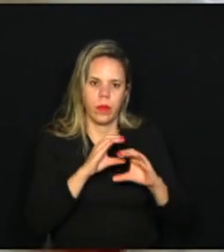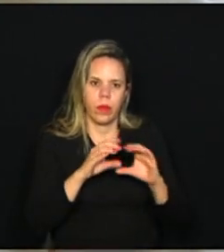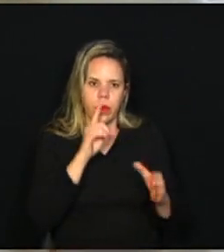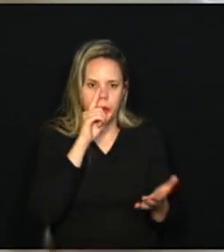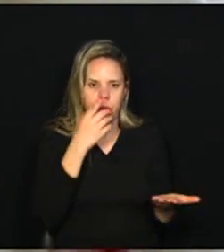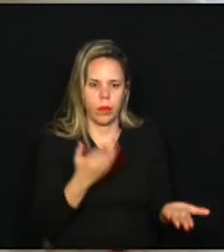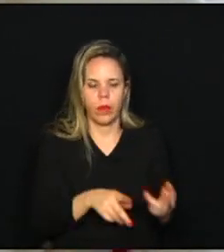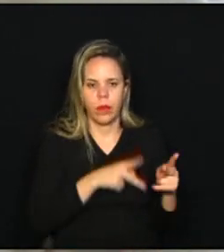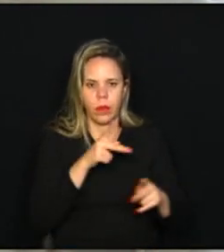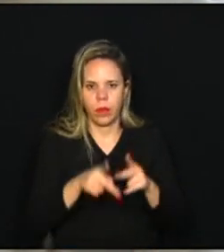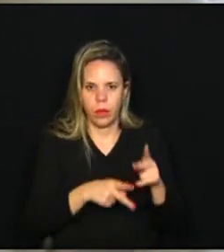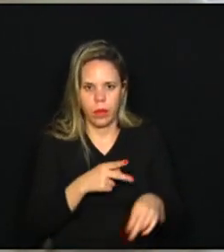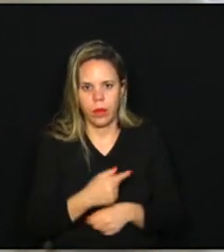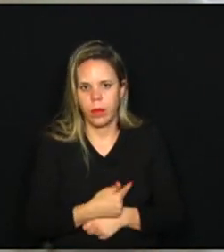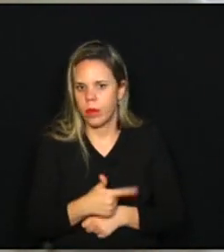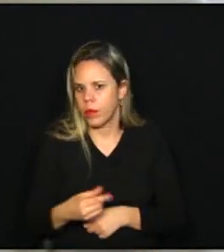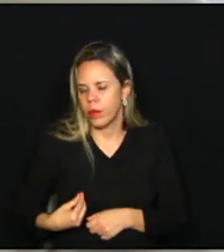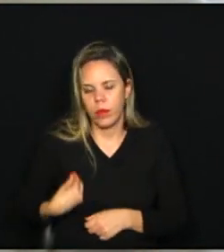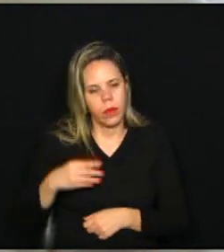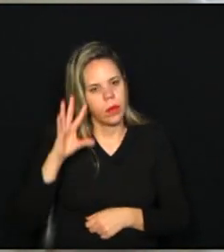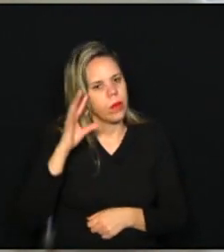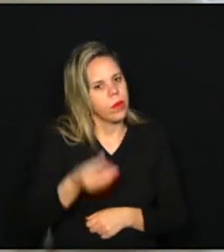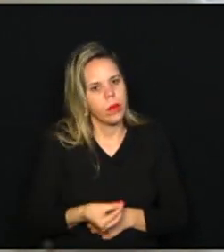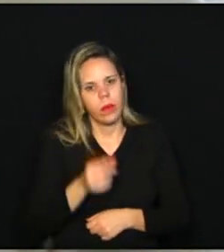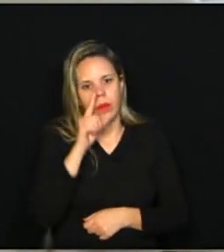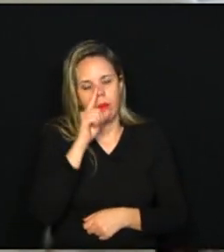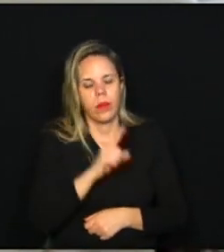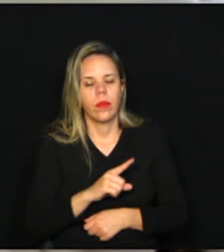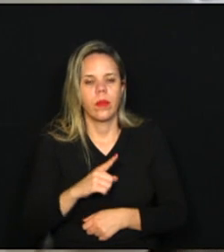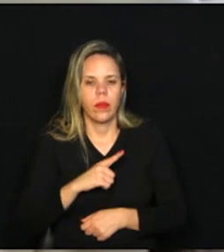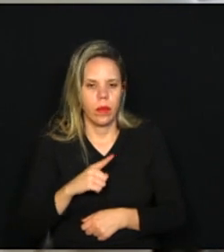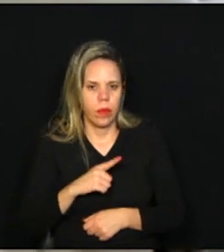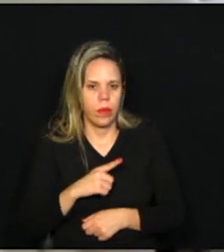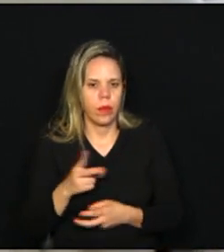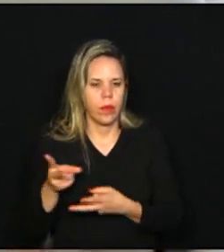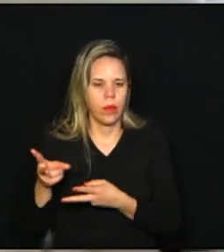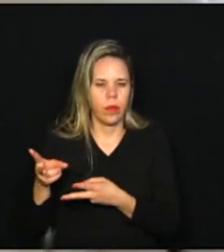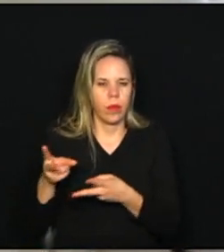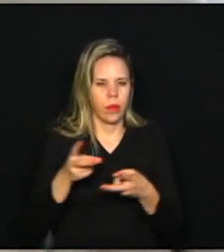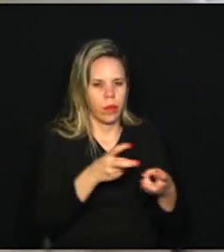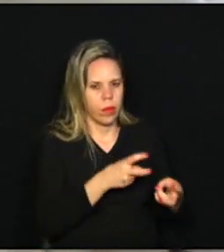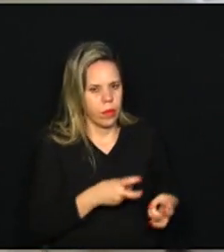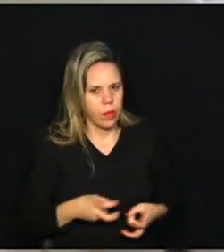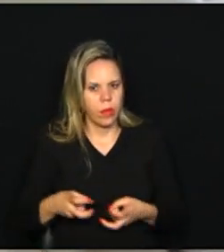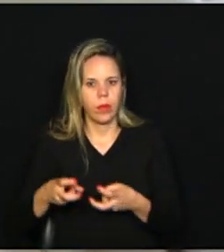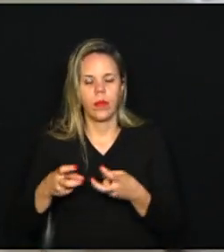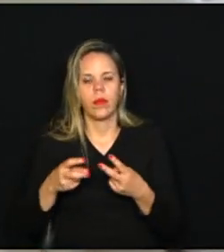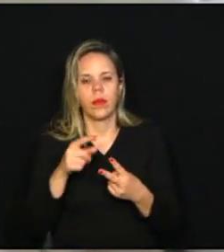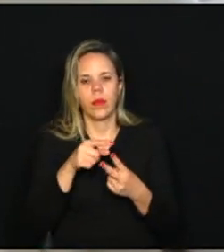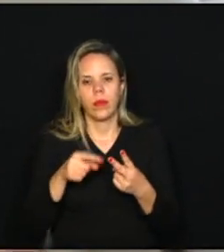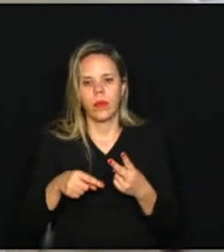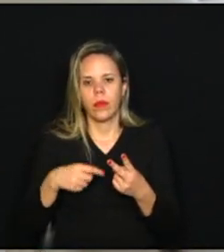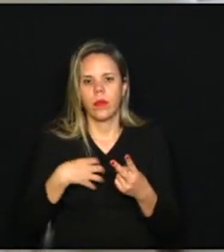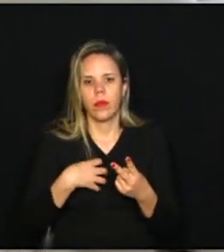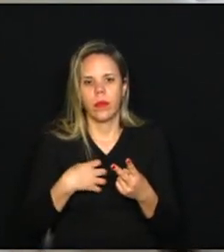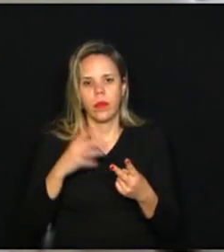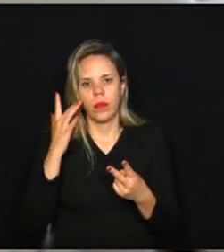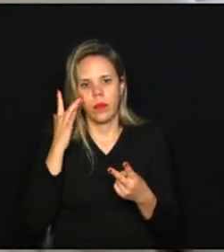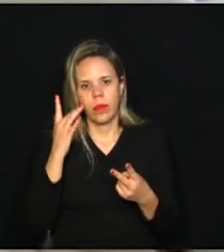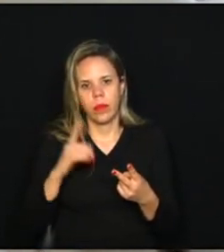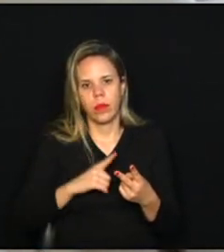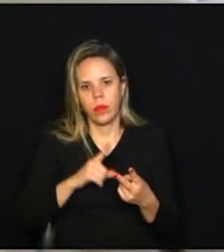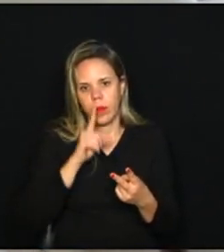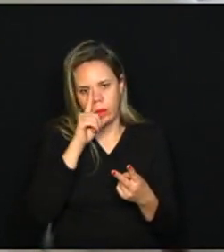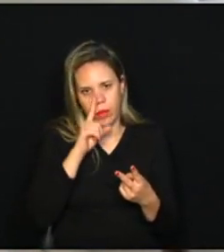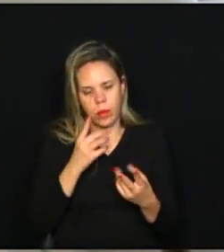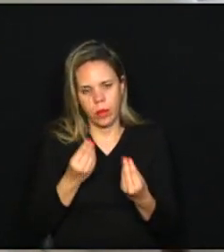porque as pessoas não estão entendendo o risco. E a gente tem percebido isso dos dois extremos, daqueles que acham que tem risco